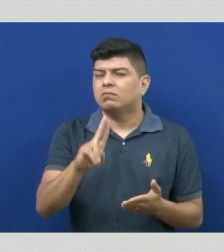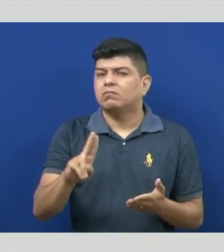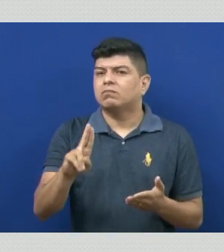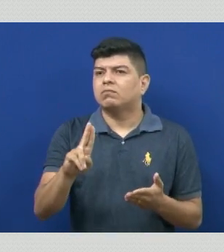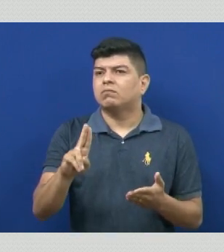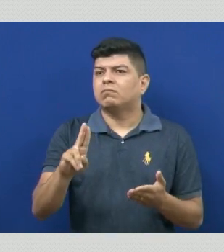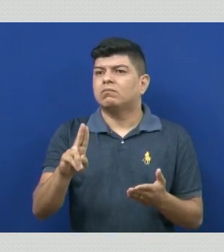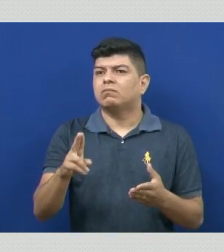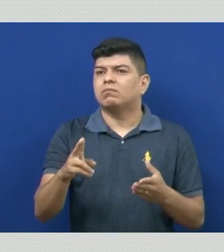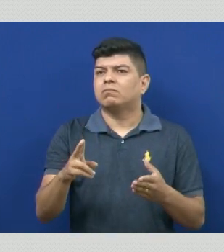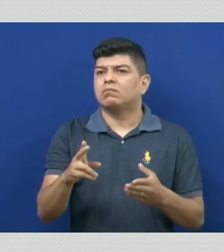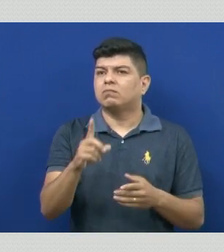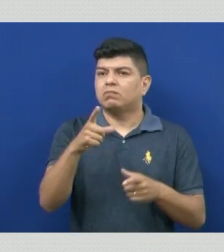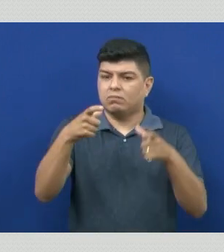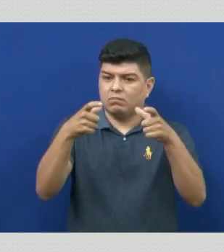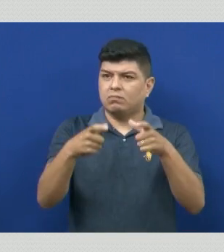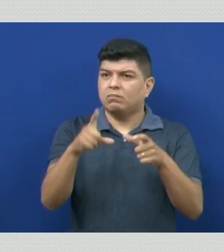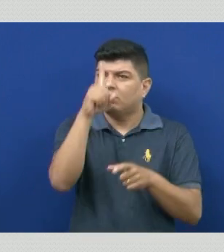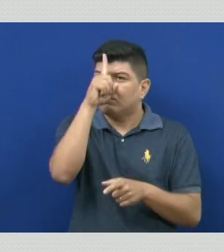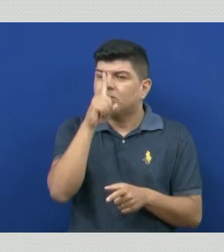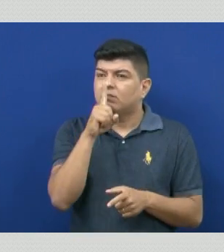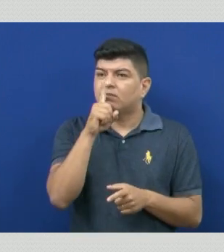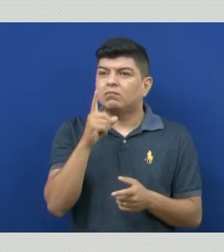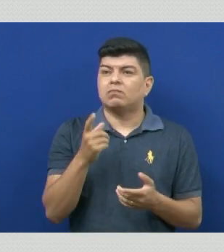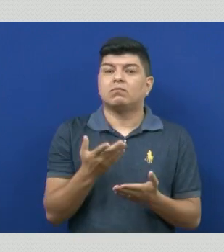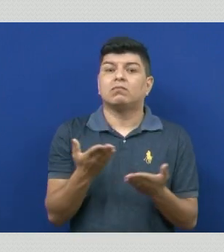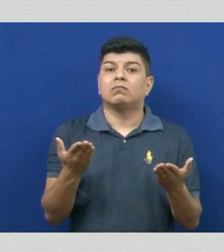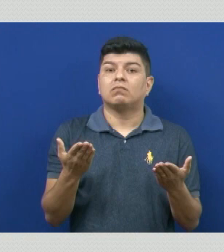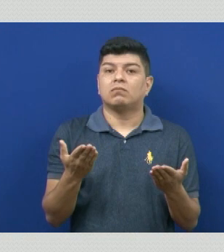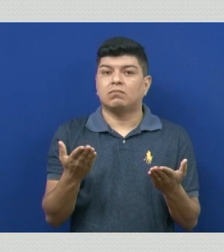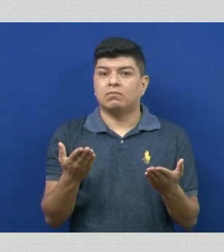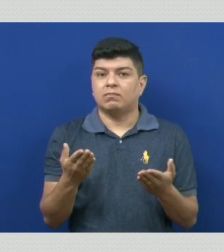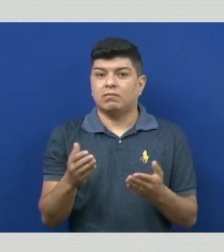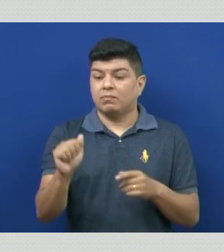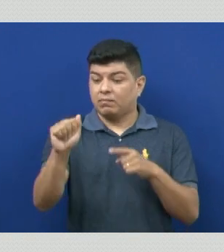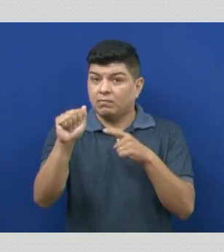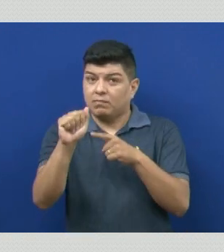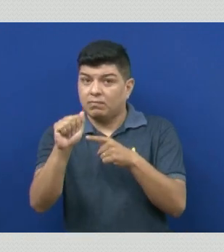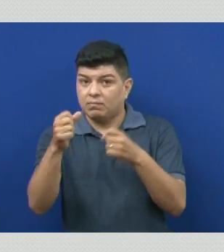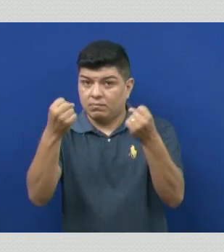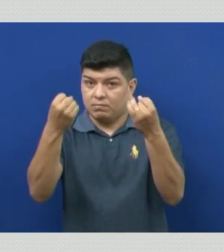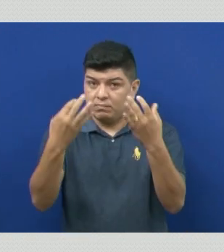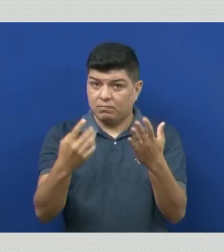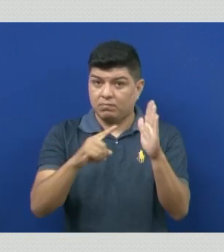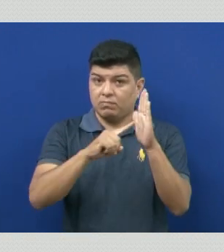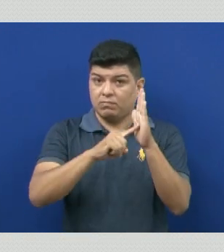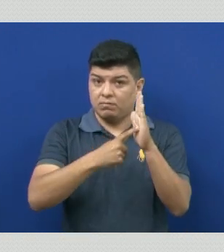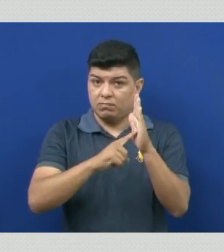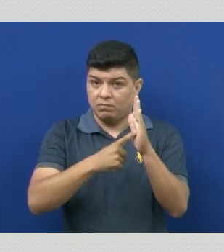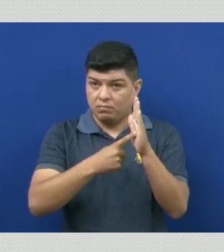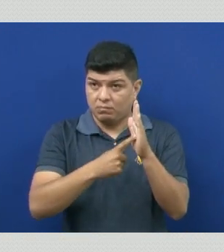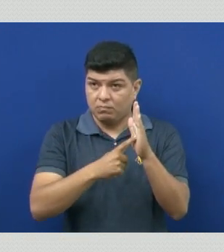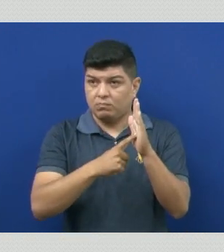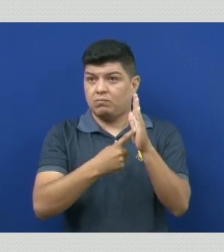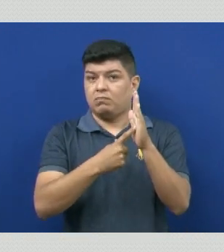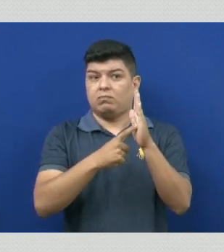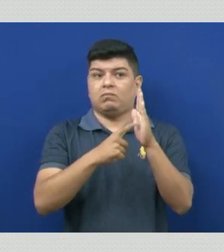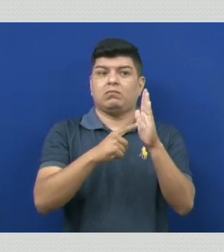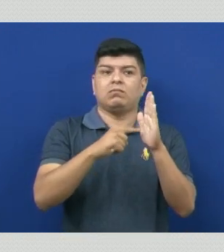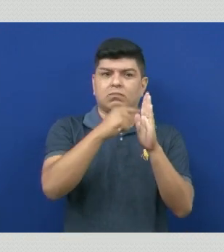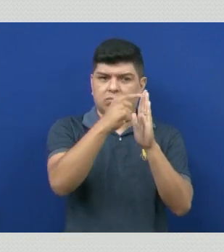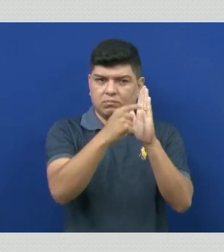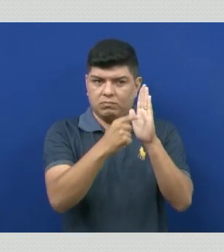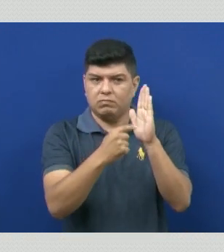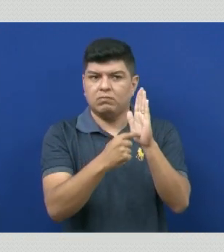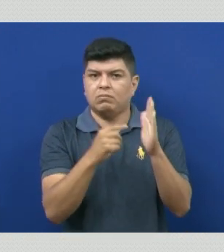esses espaços? Quem poderia me dizer? Letra A diz, é o ponto e o ponto de exclamação. Será